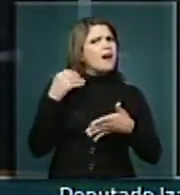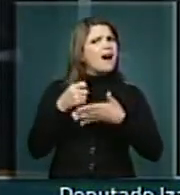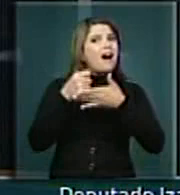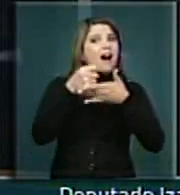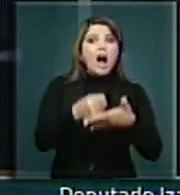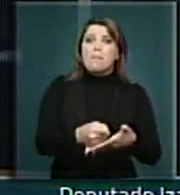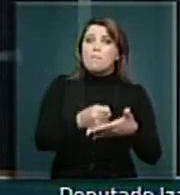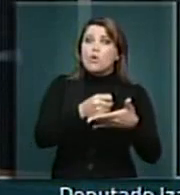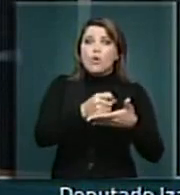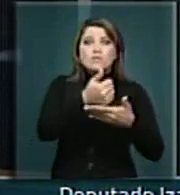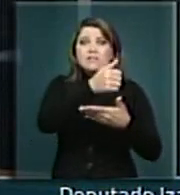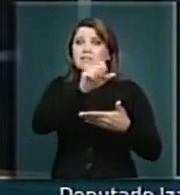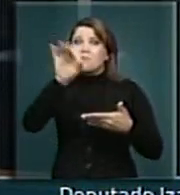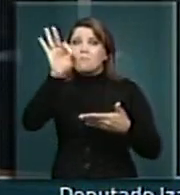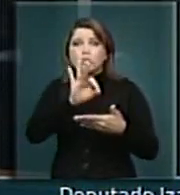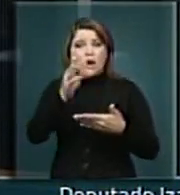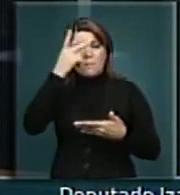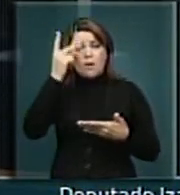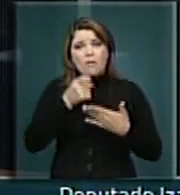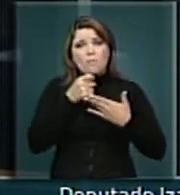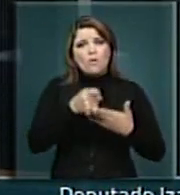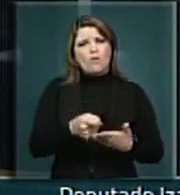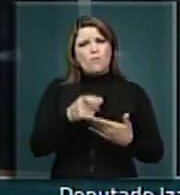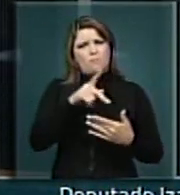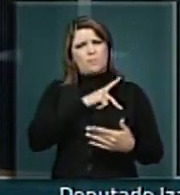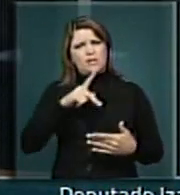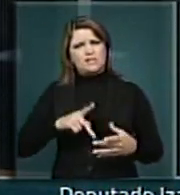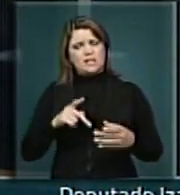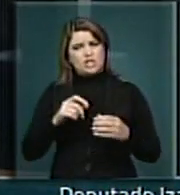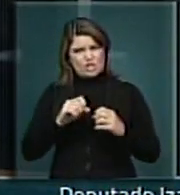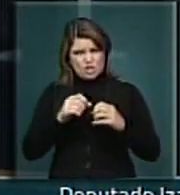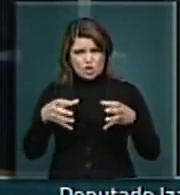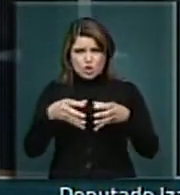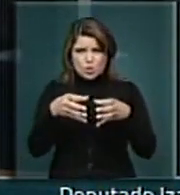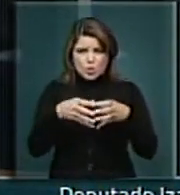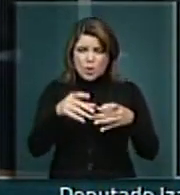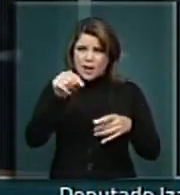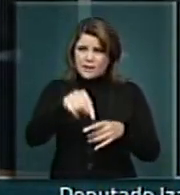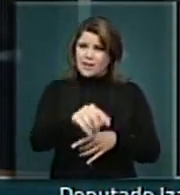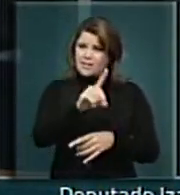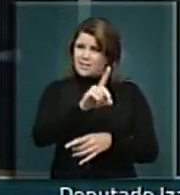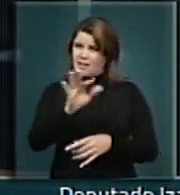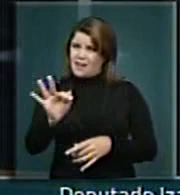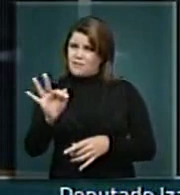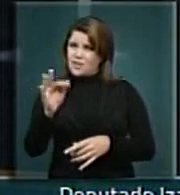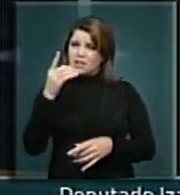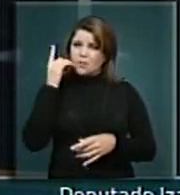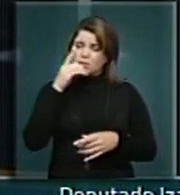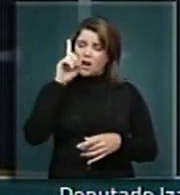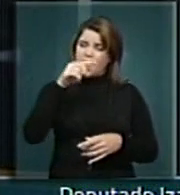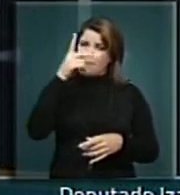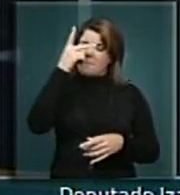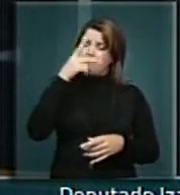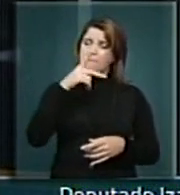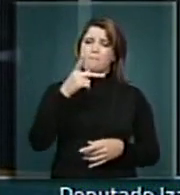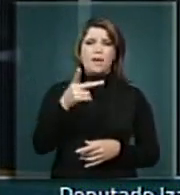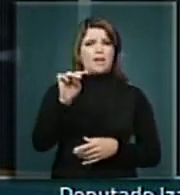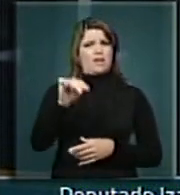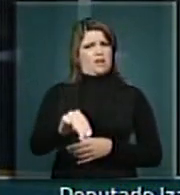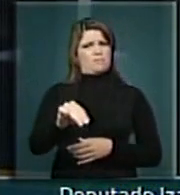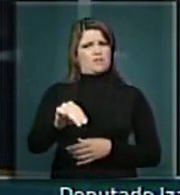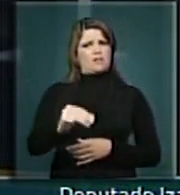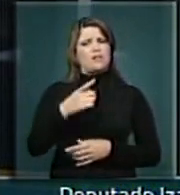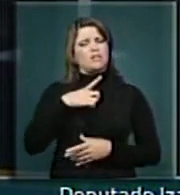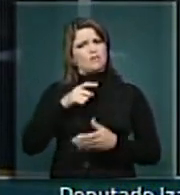apoiou integralmente. O presidente da Câmara Legislativa do Distrito Federal é um policial militar,